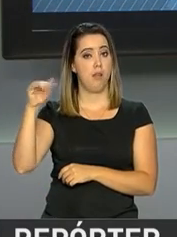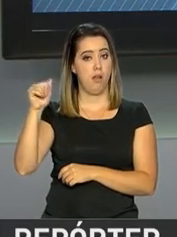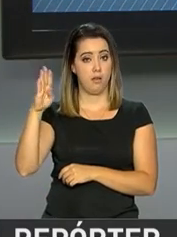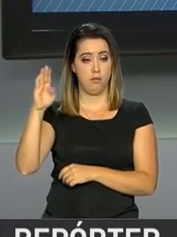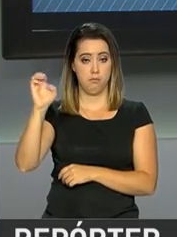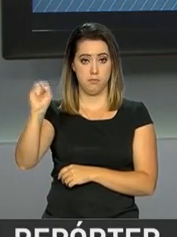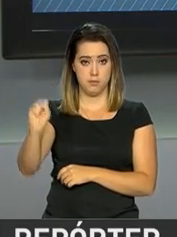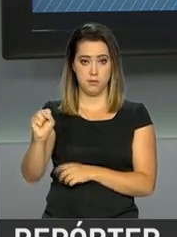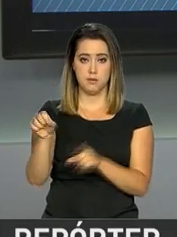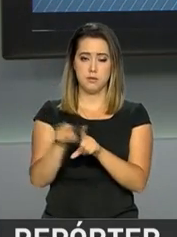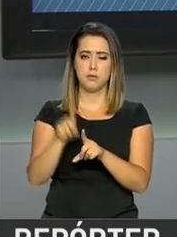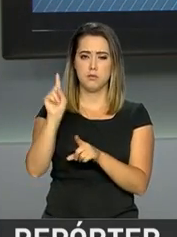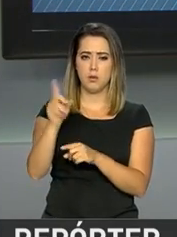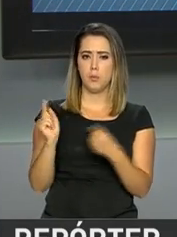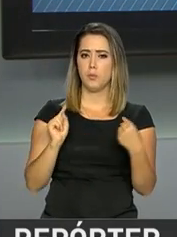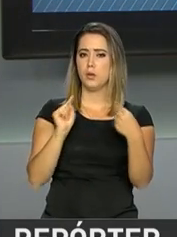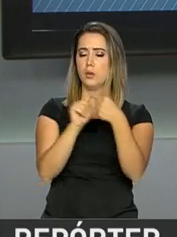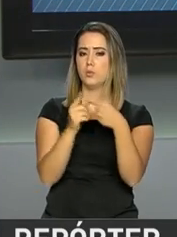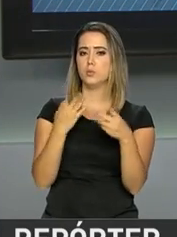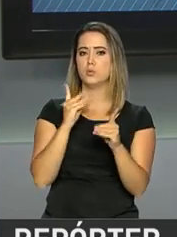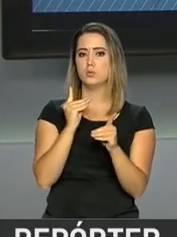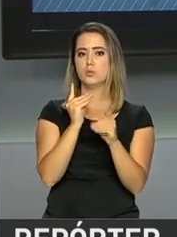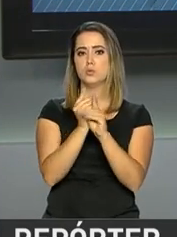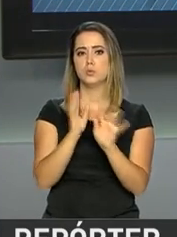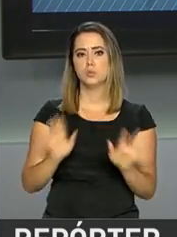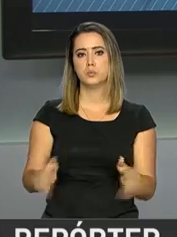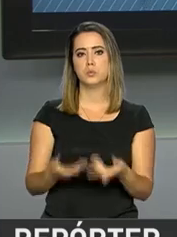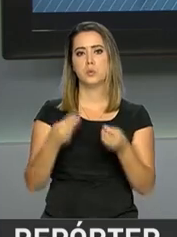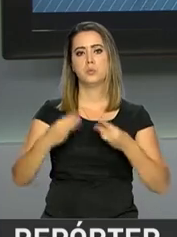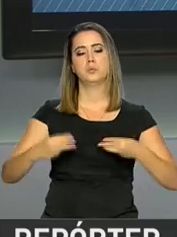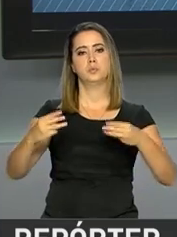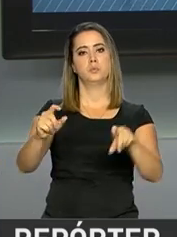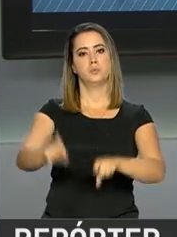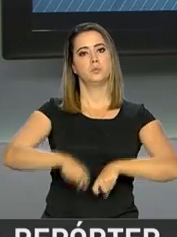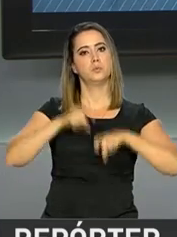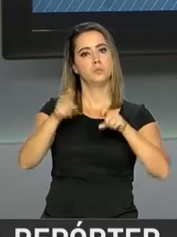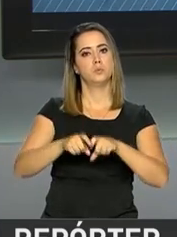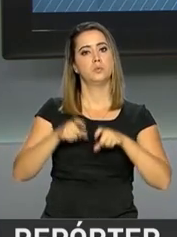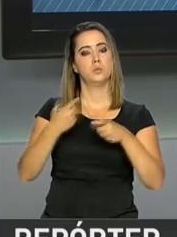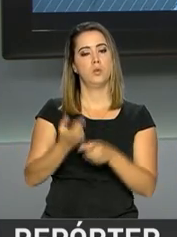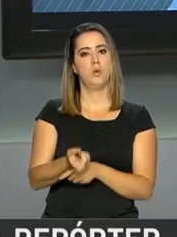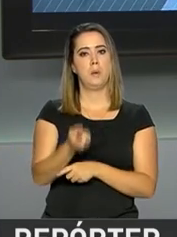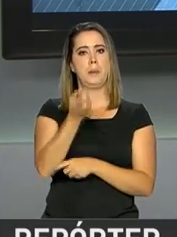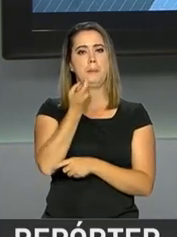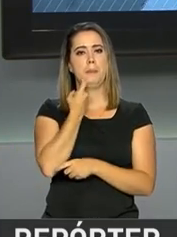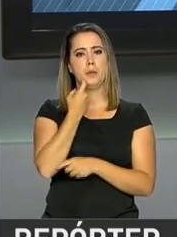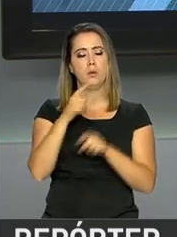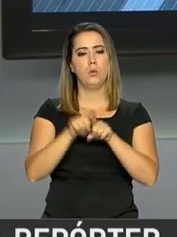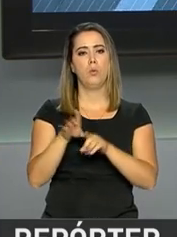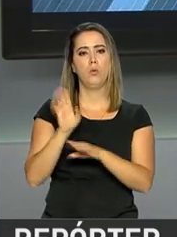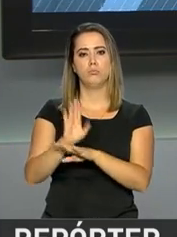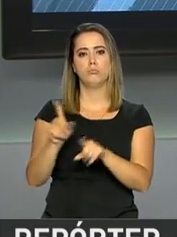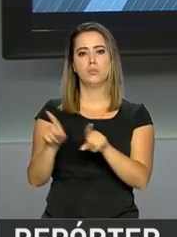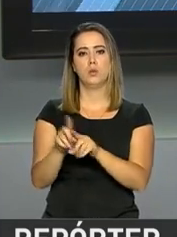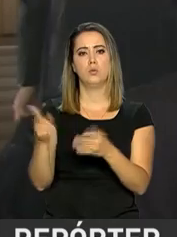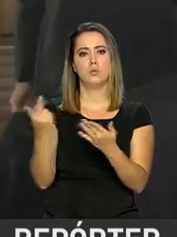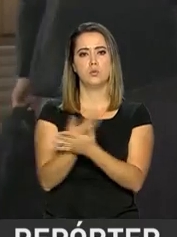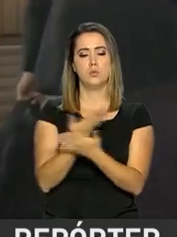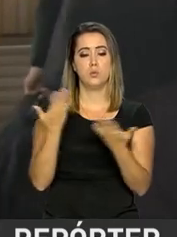de um encontro promovido pelo Ministério da Agricultura, Pecuária e Abastecimento, que foi realizado hoje em Brasília.